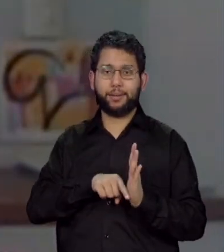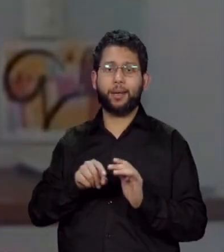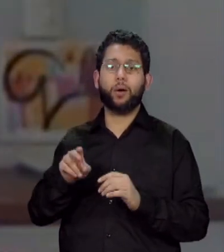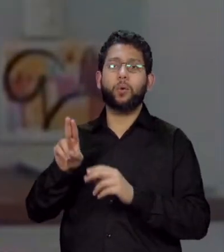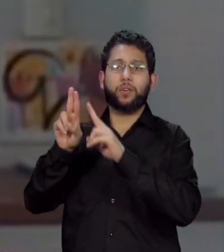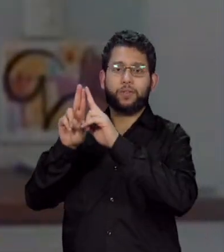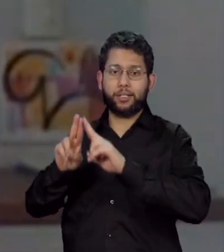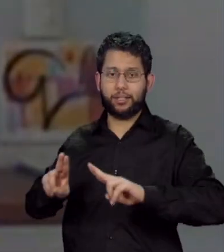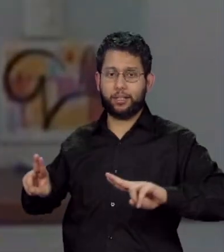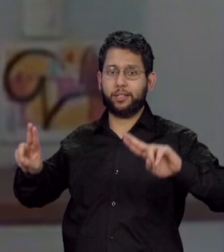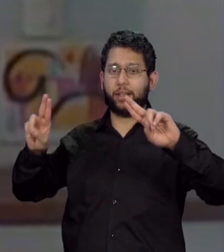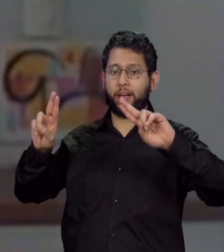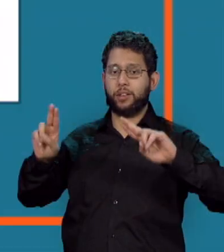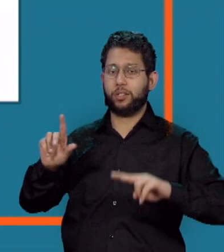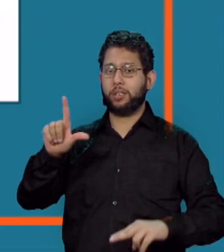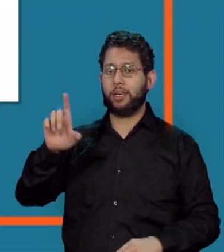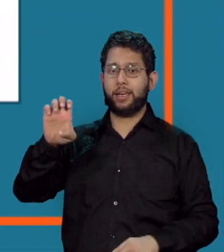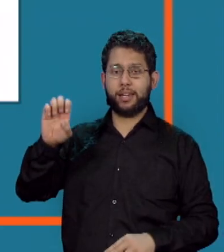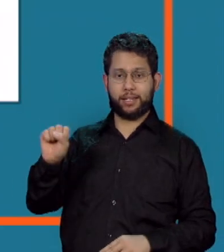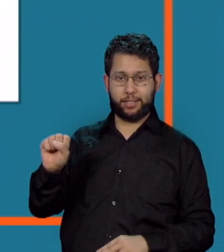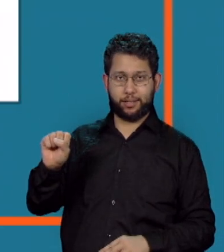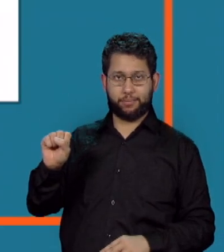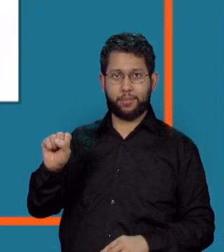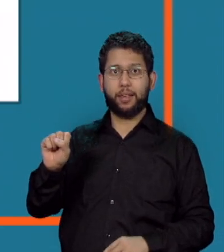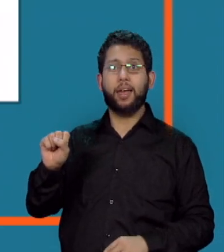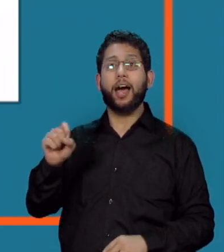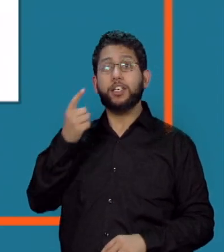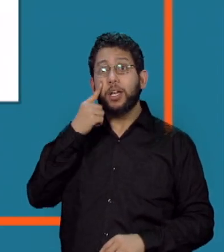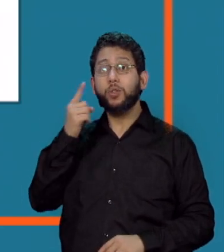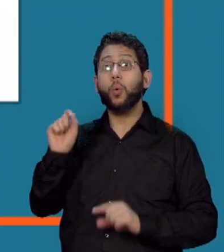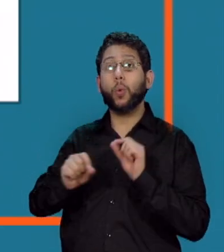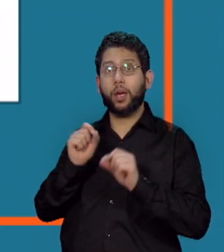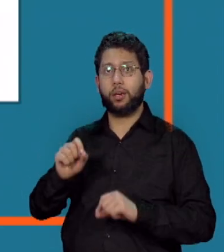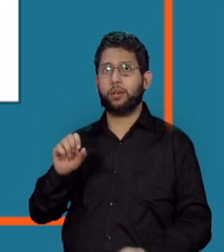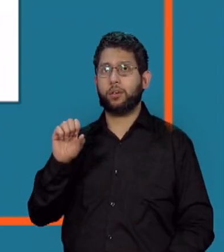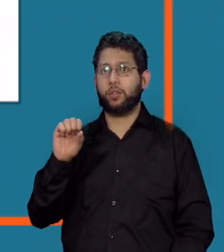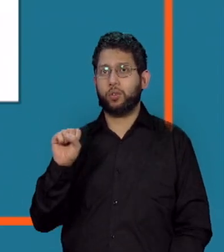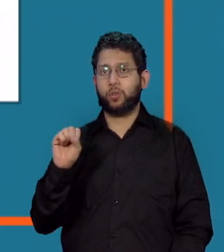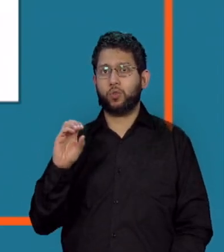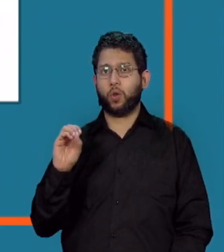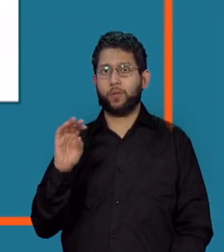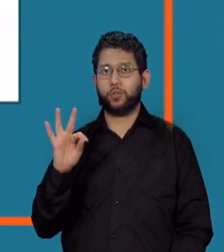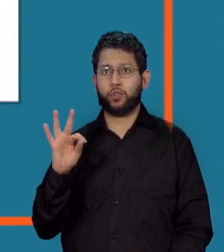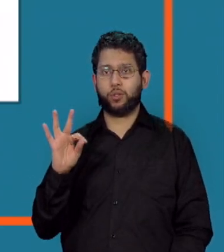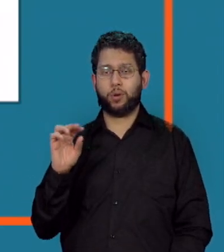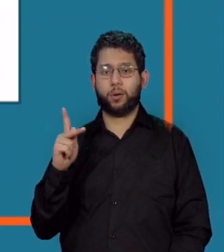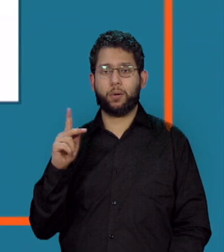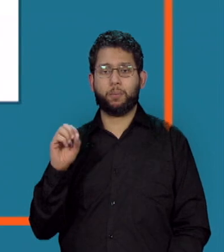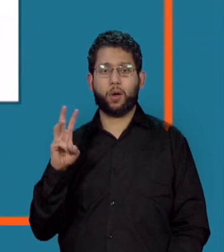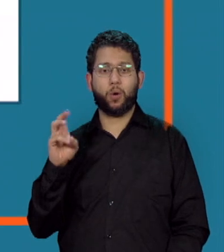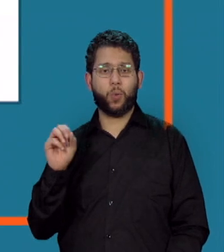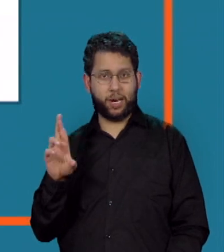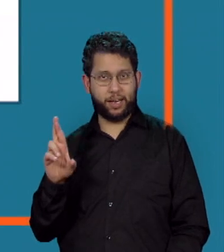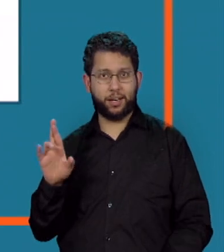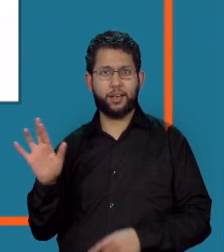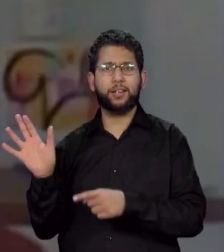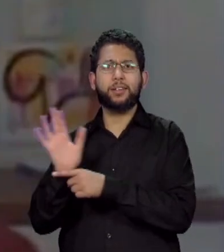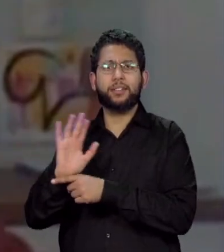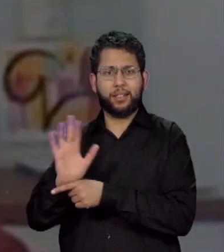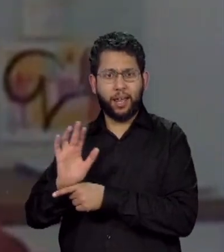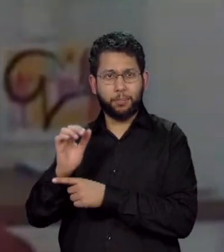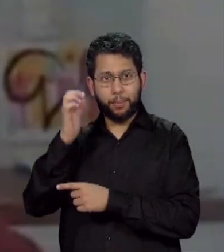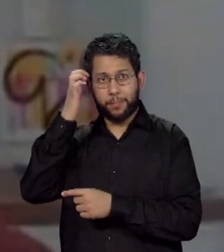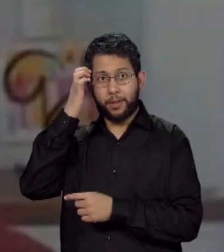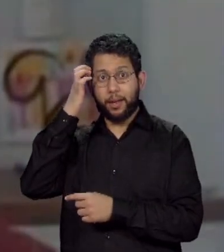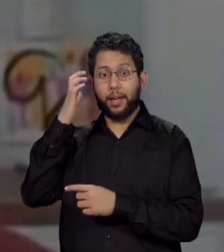Universidade de Leeds, na Inglaterra, sobre cinema e soft power. Essa pesquisa, ela resultou nesse